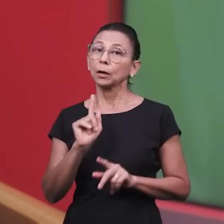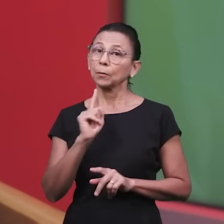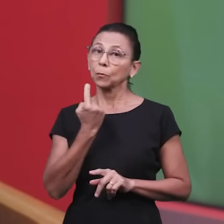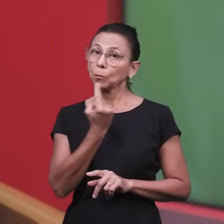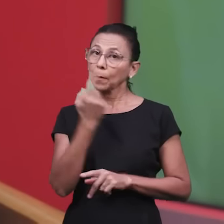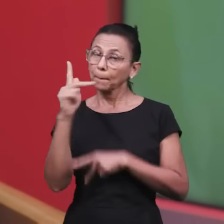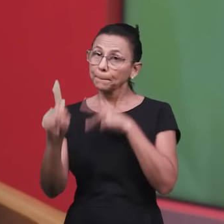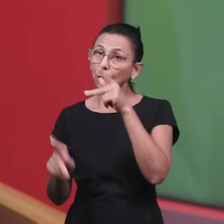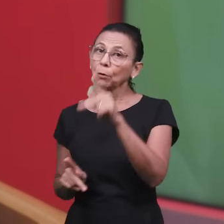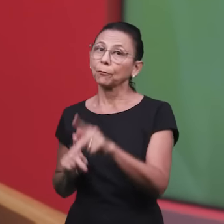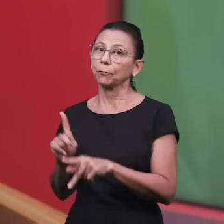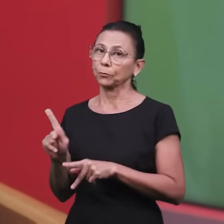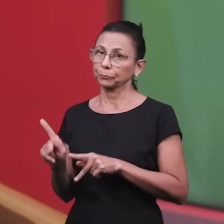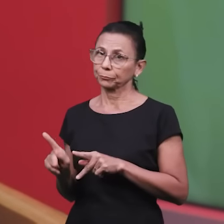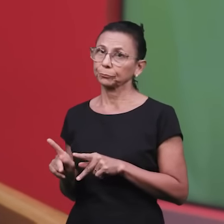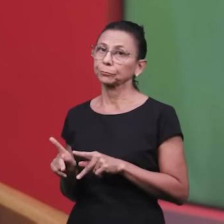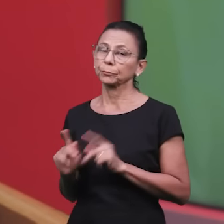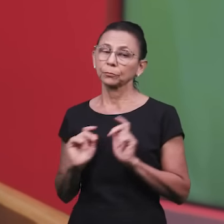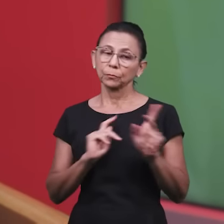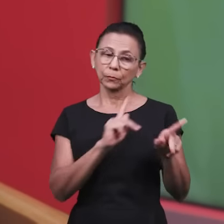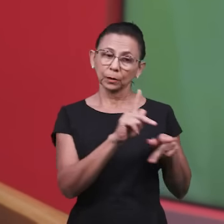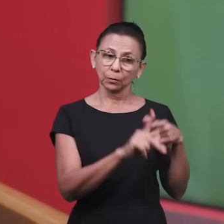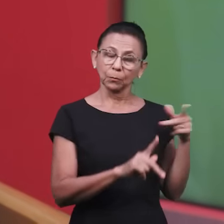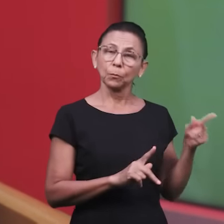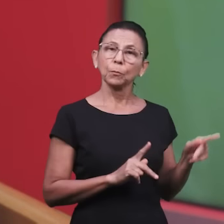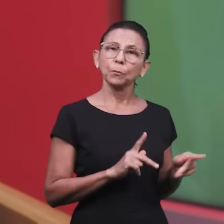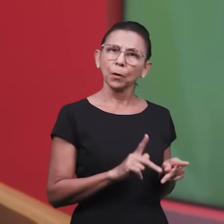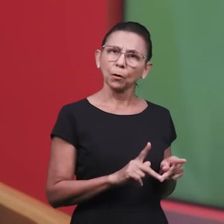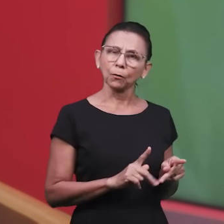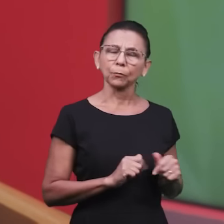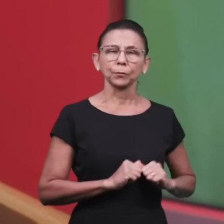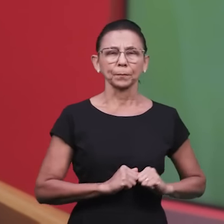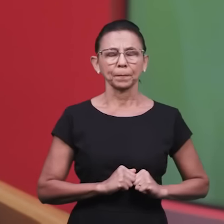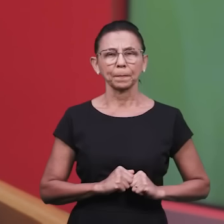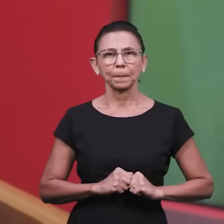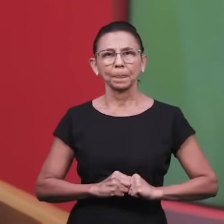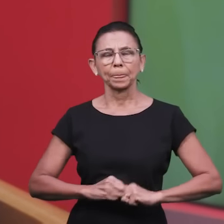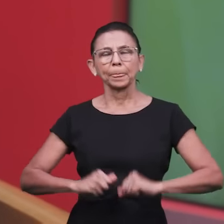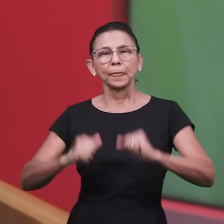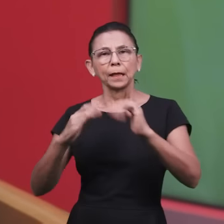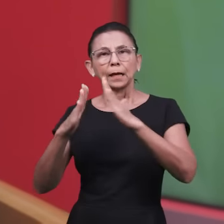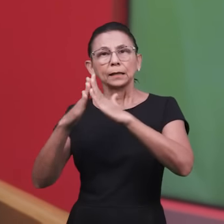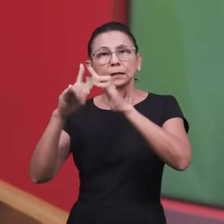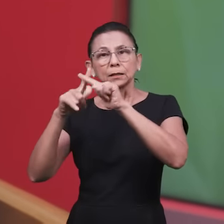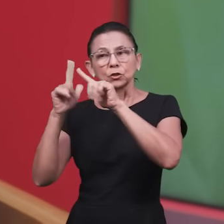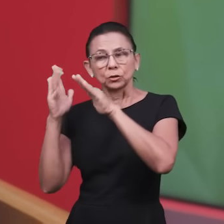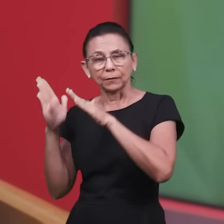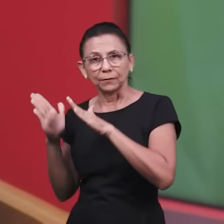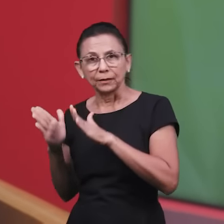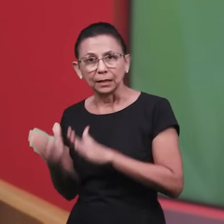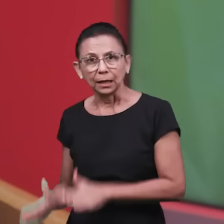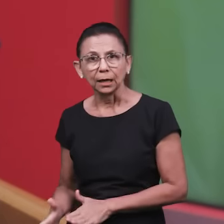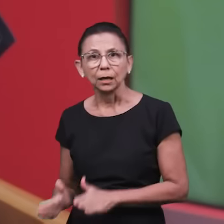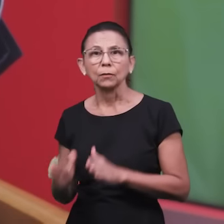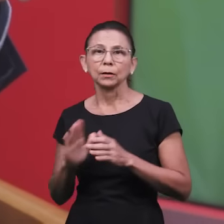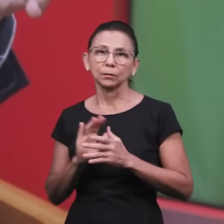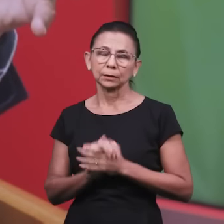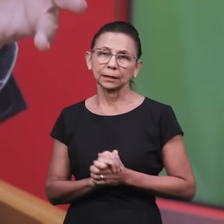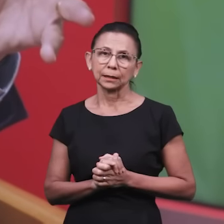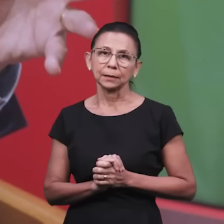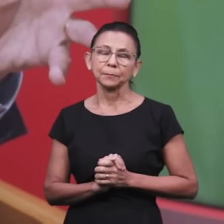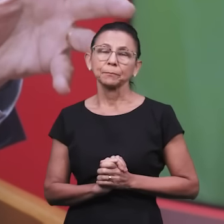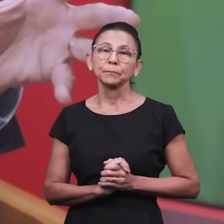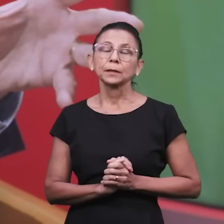ou a igreja fiel, primeiramente, é constituída por todos aqueles que na face da terra